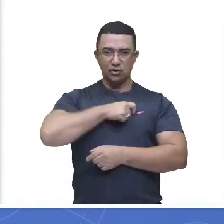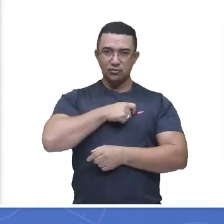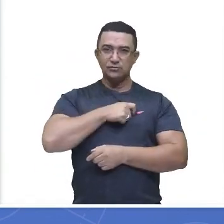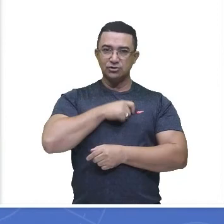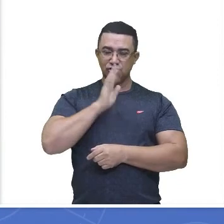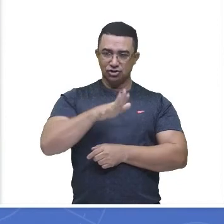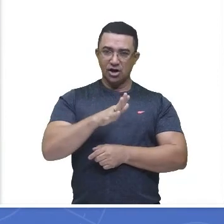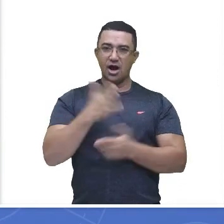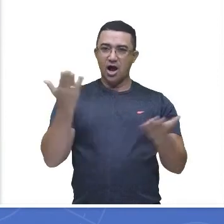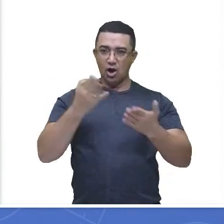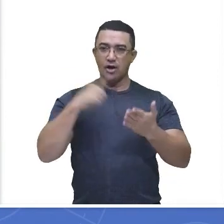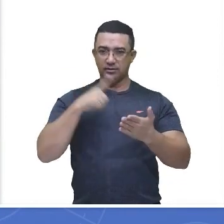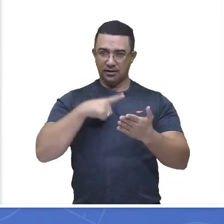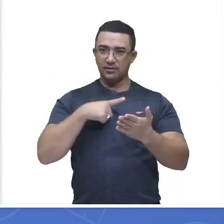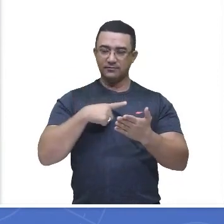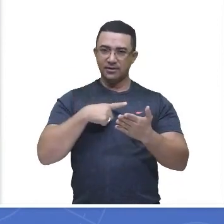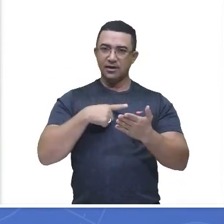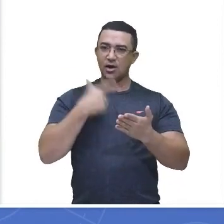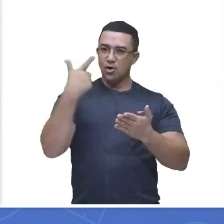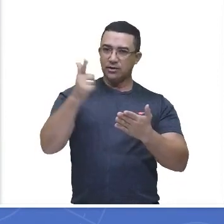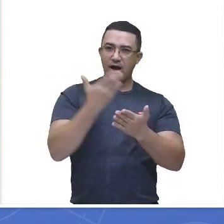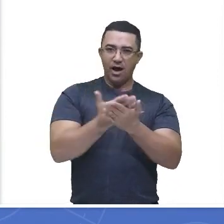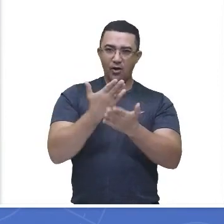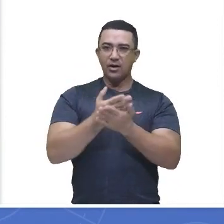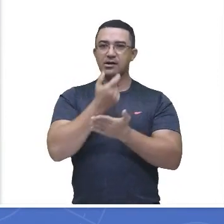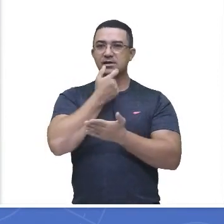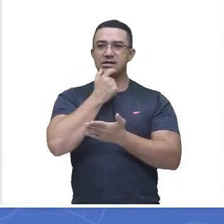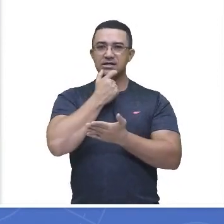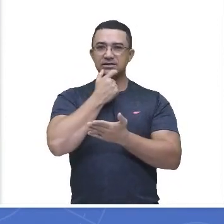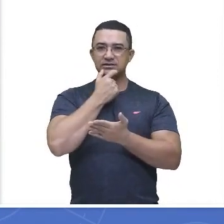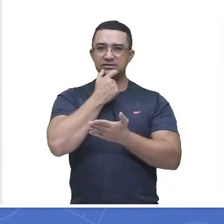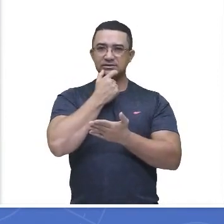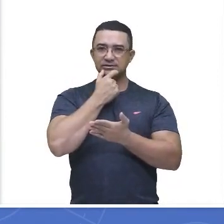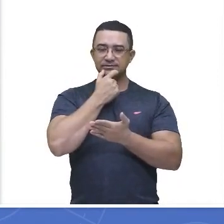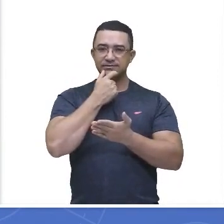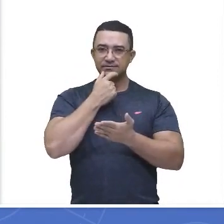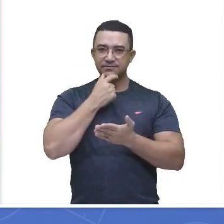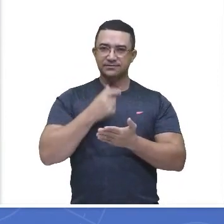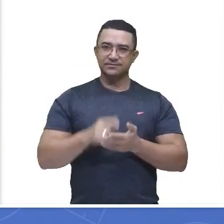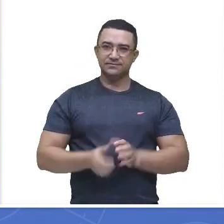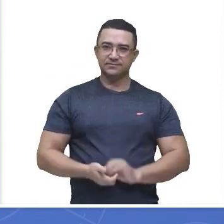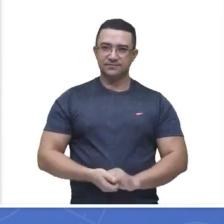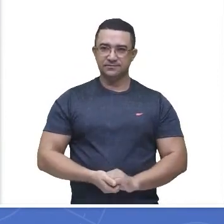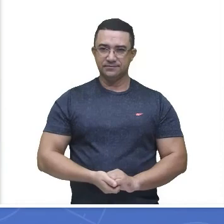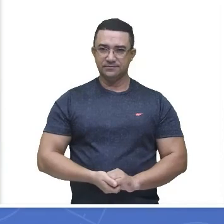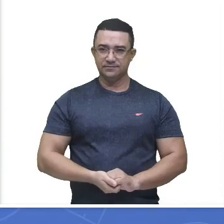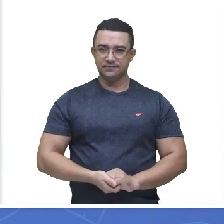ir para mais uma língua estrangeira, que é a língua inglesa. Vamos lá com a professora Cris.